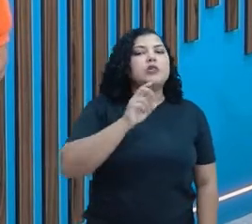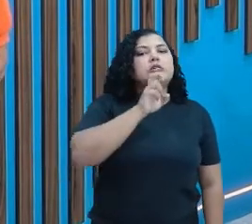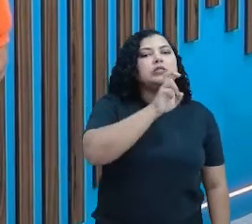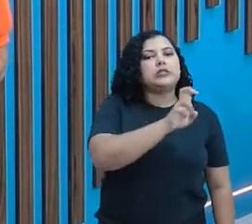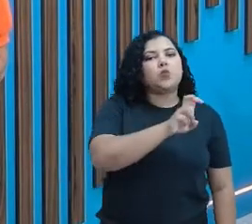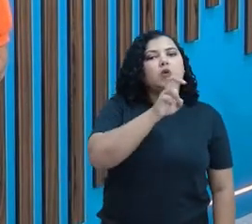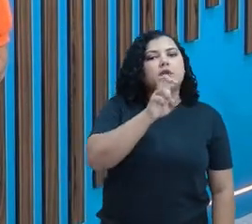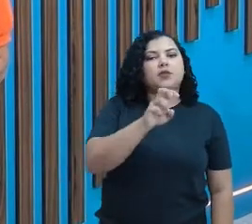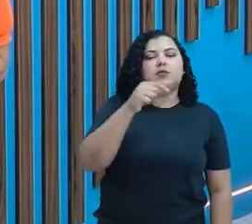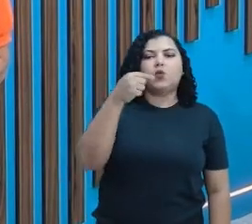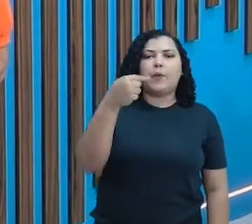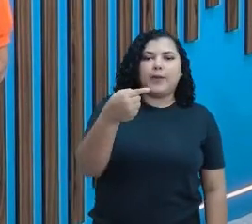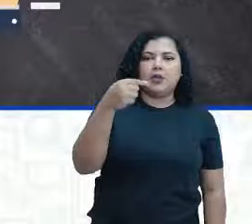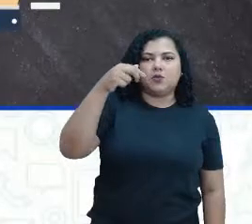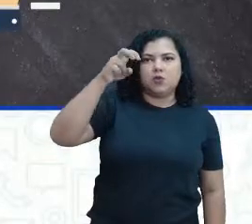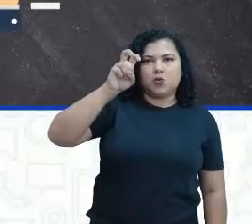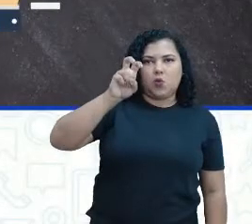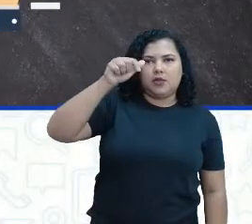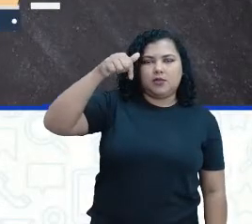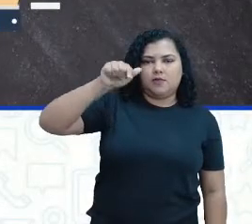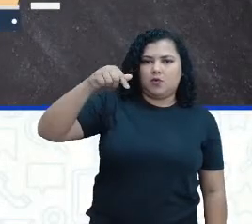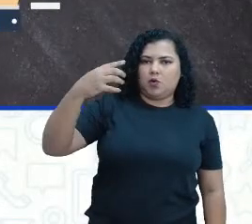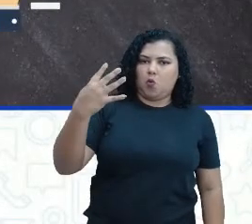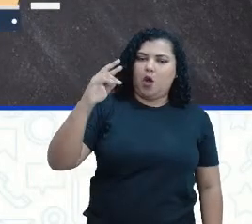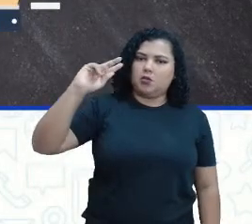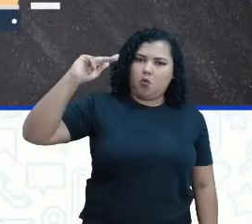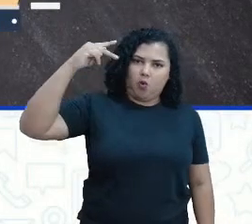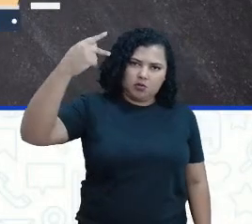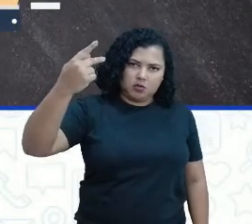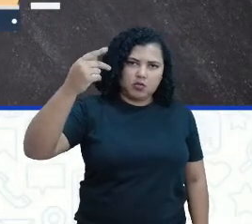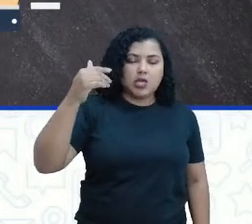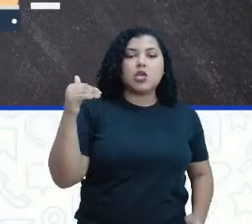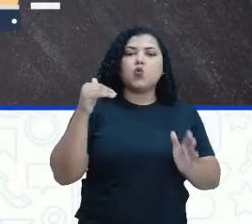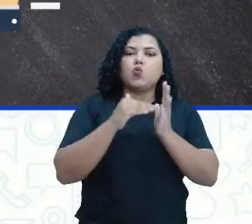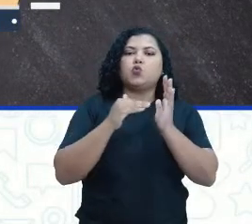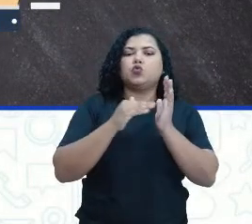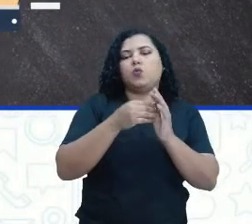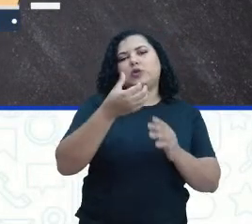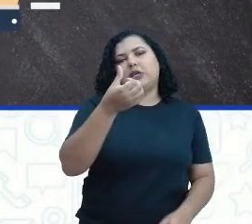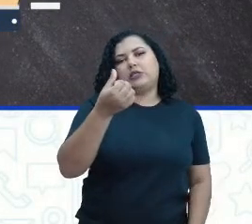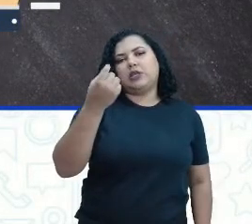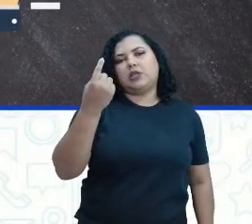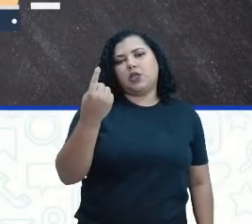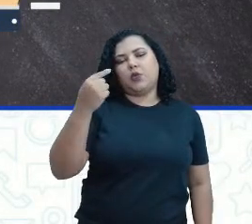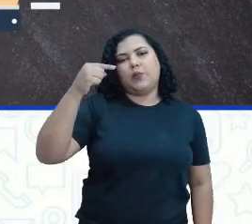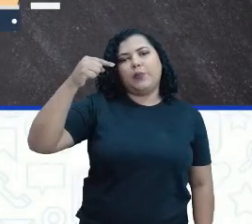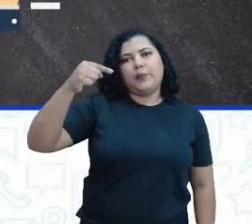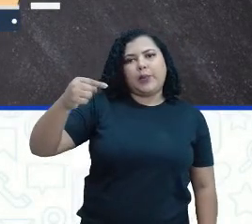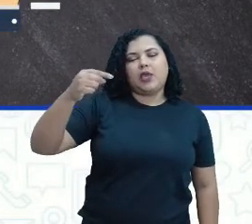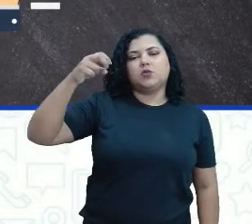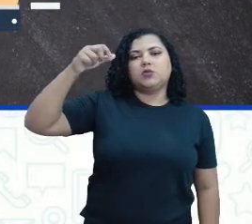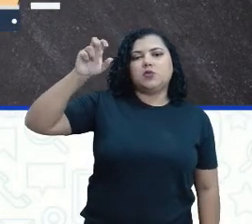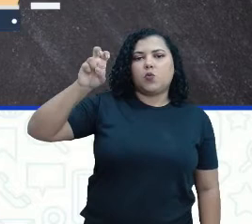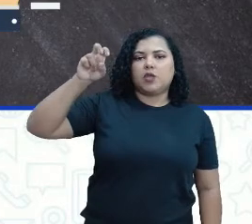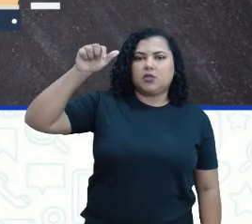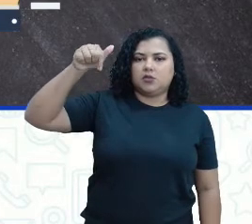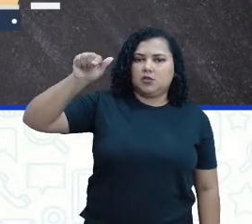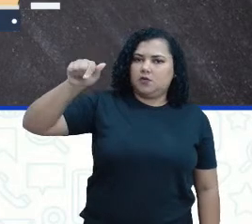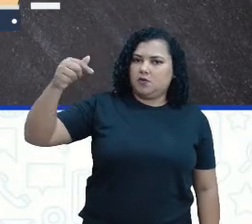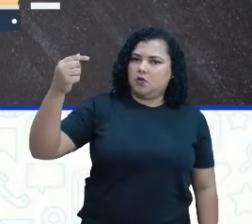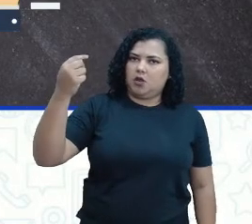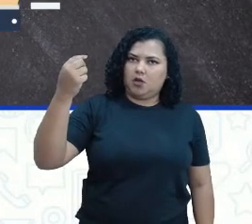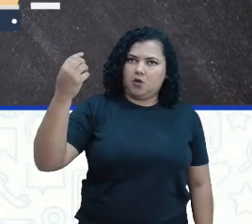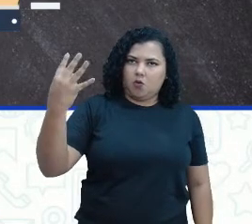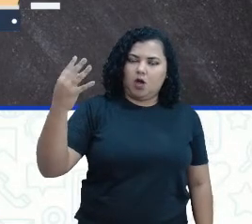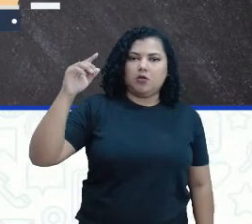55 menos a média elevado ao quadrado, e por último, o 61 menos a média elevado ao quadrado, tá certo?